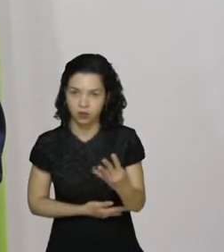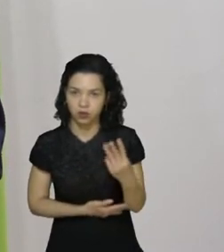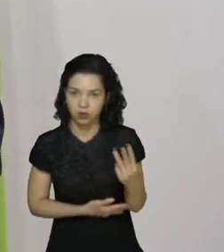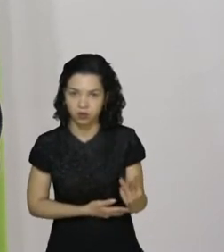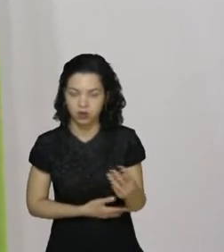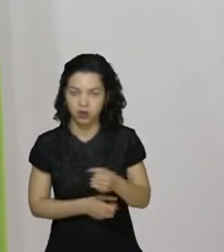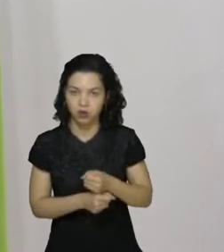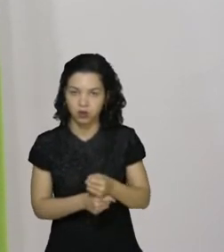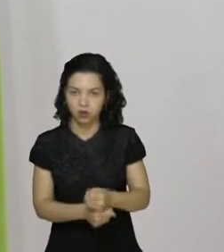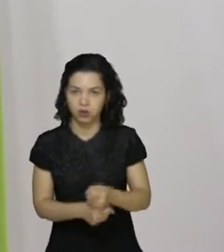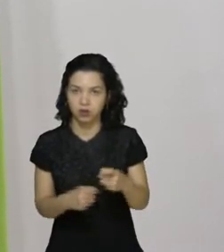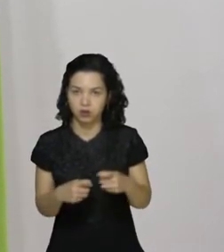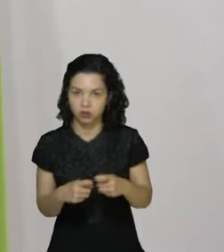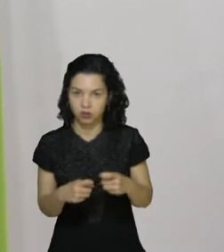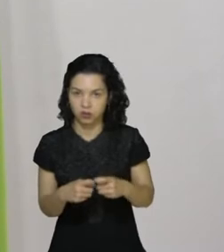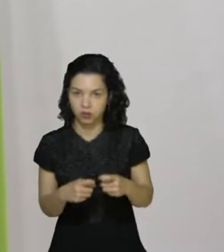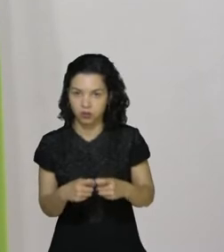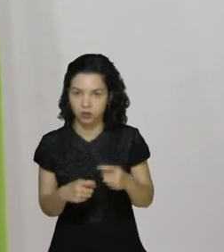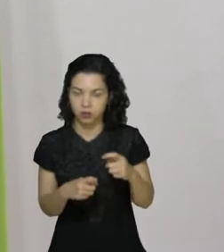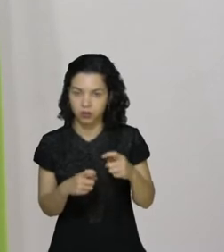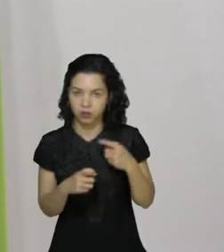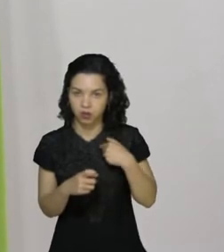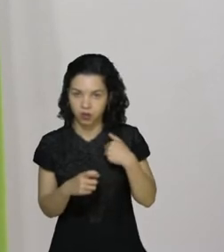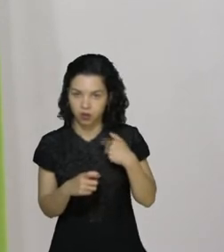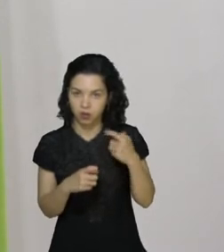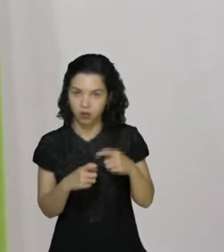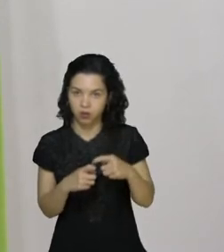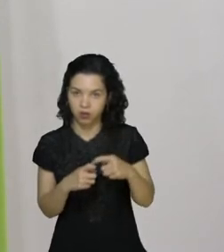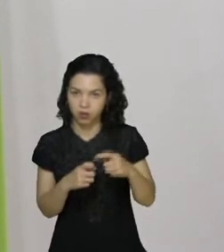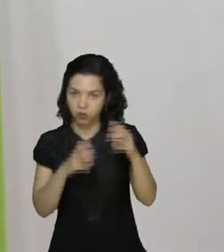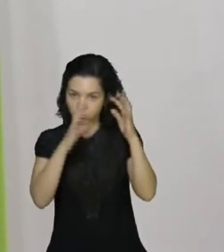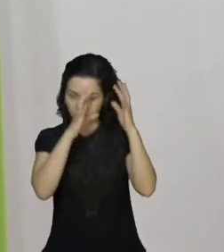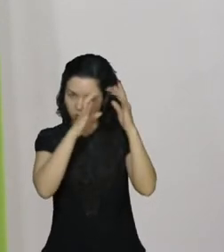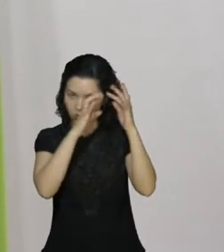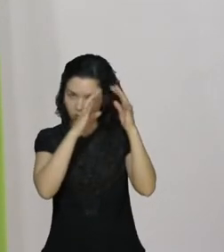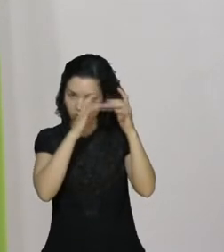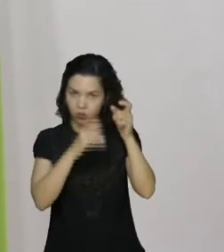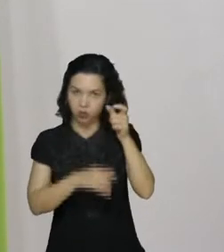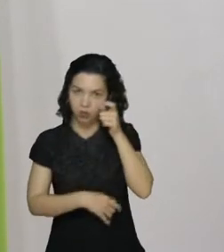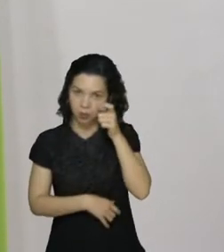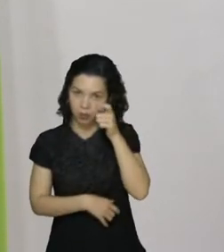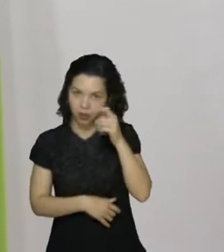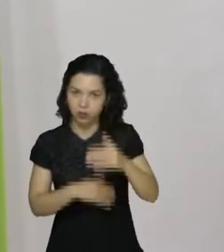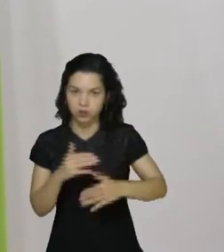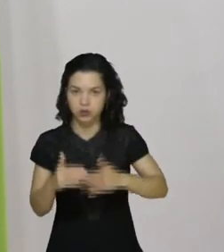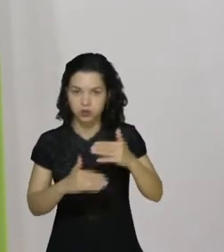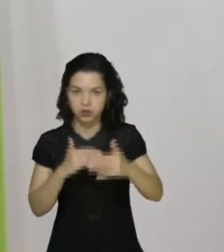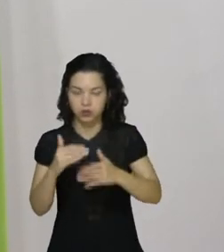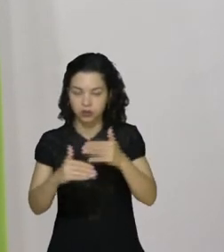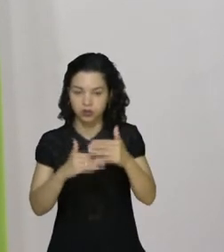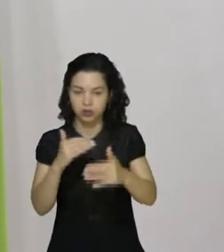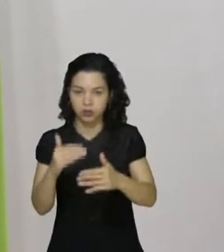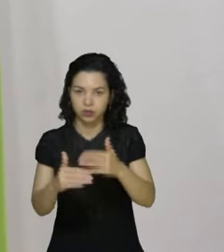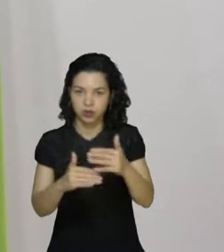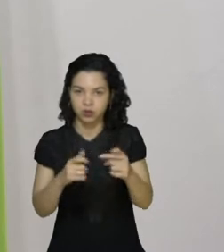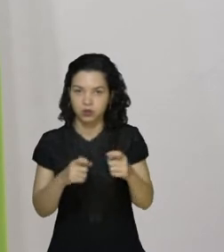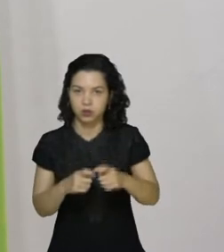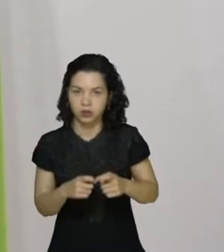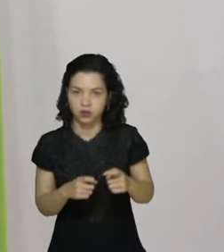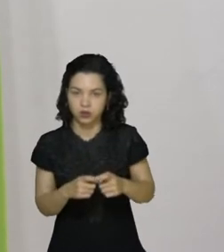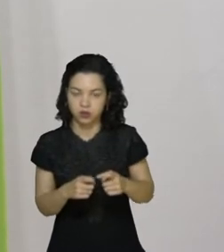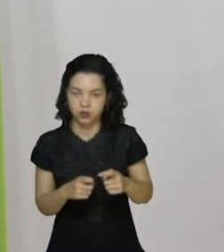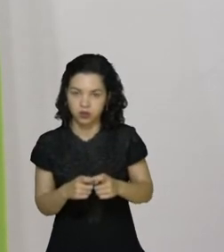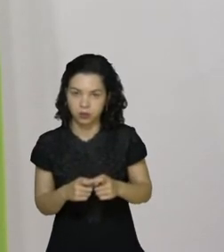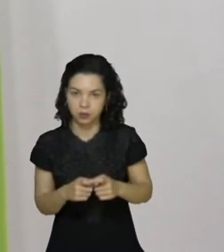medicina. Sou neurologista e tenho acompanhado muito o desenvolvimento da medicina.